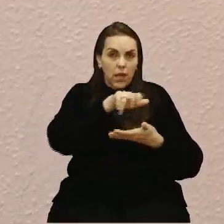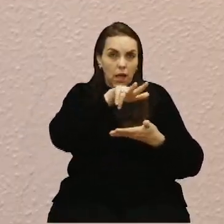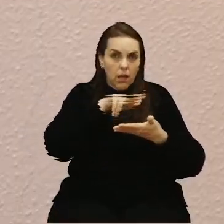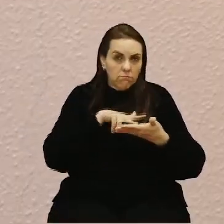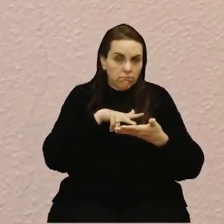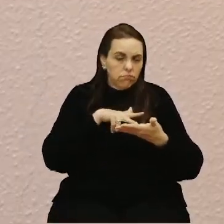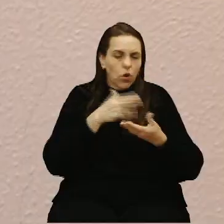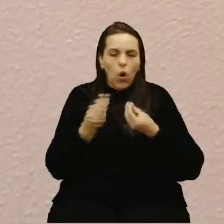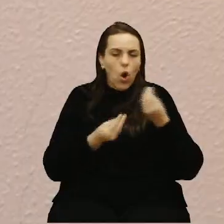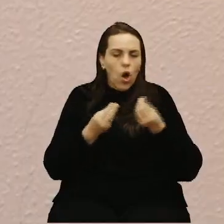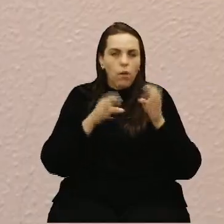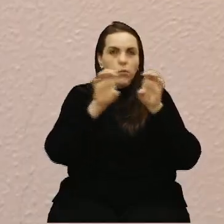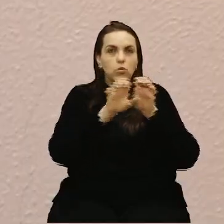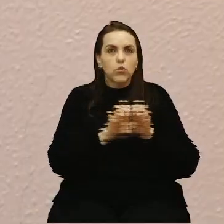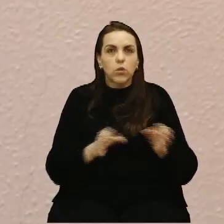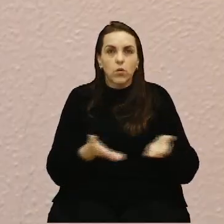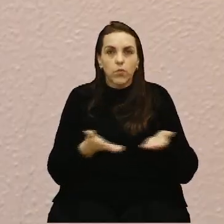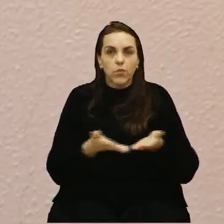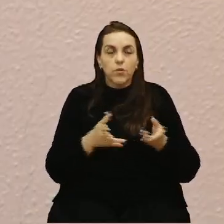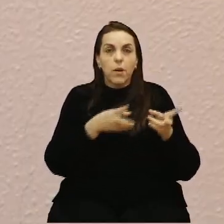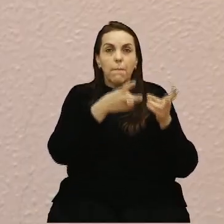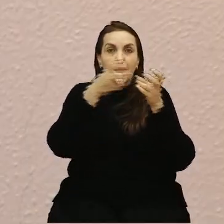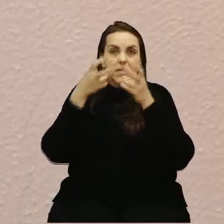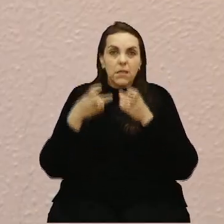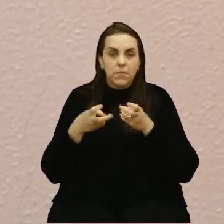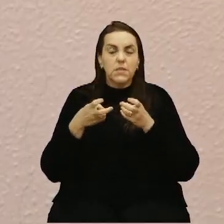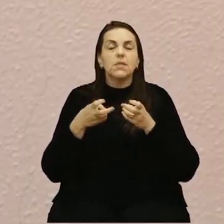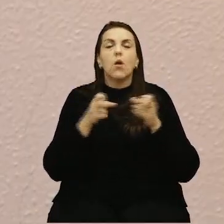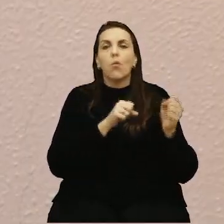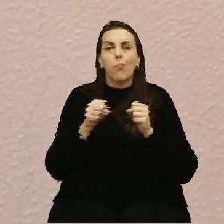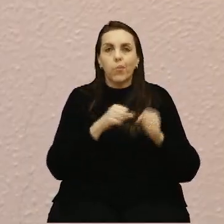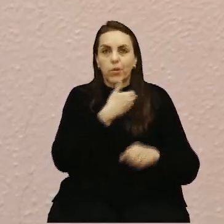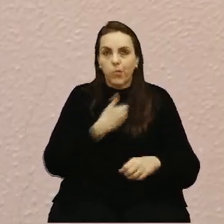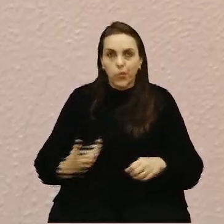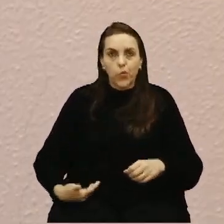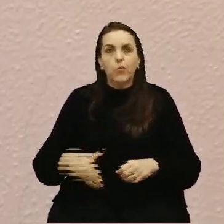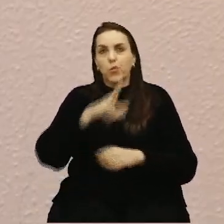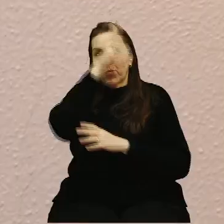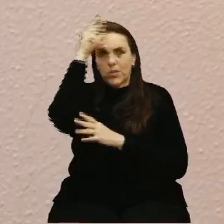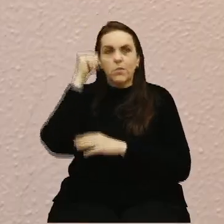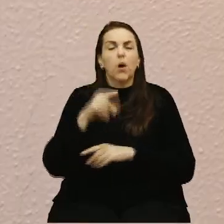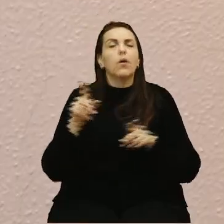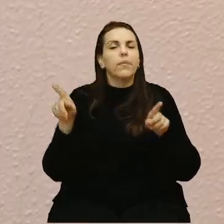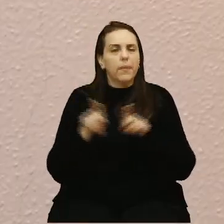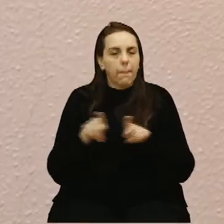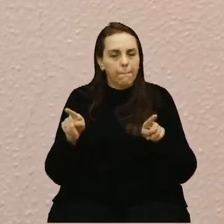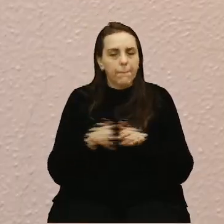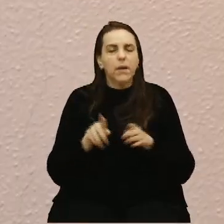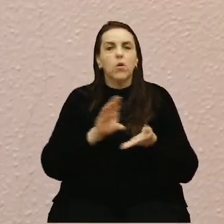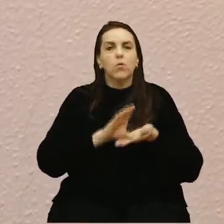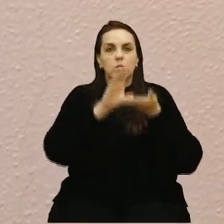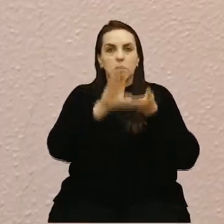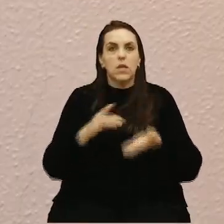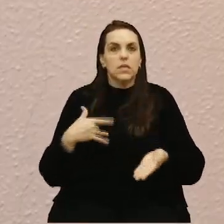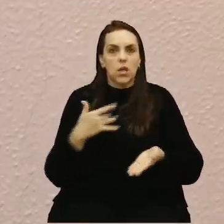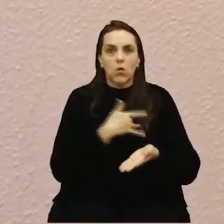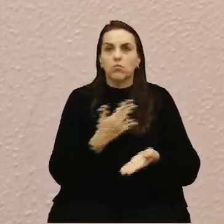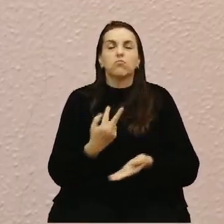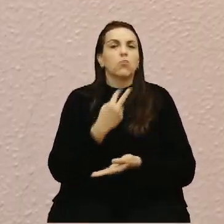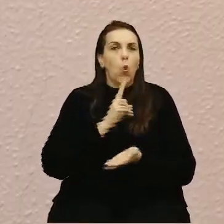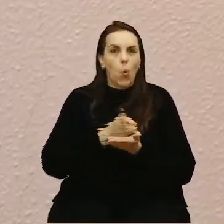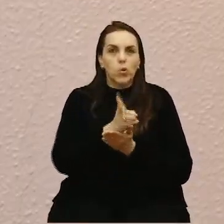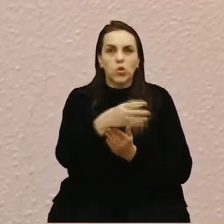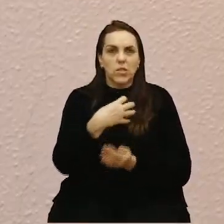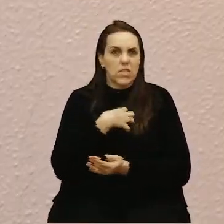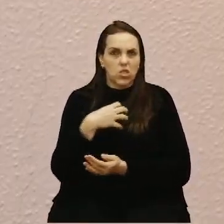a estruturação e a percepção do nosso Poder Público Municipal em relação ao Conselho de Saúde, que não pode mais ficar dessa forma, como eu falei. Tem o